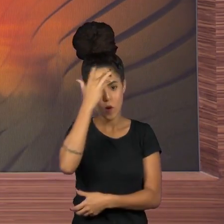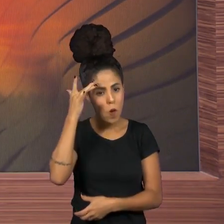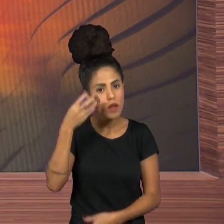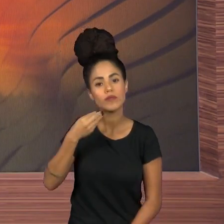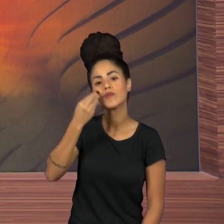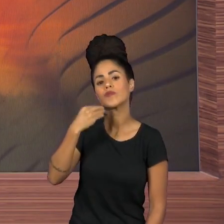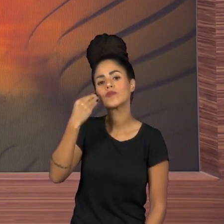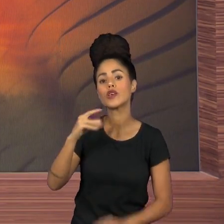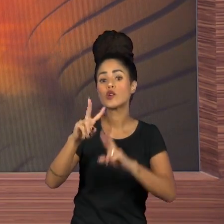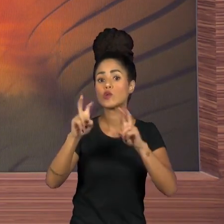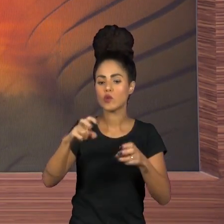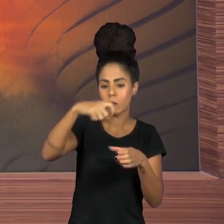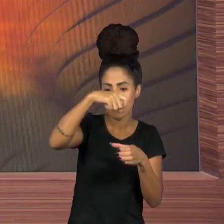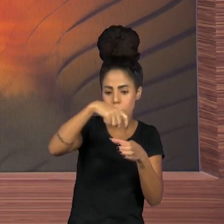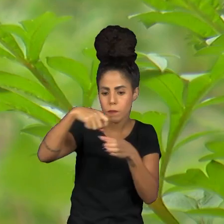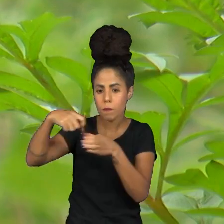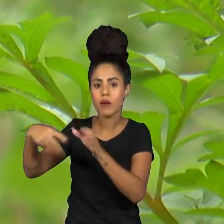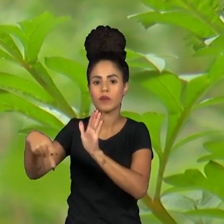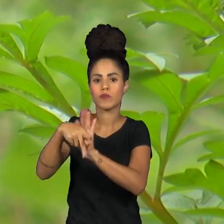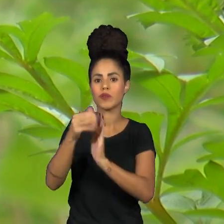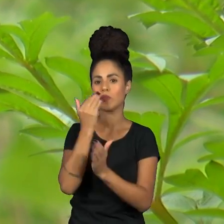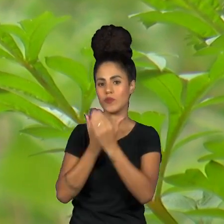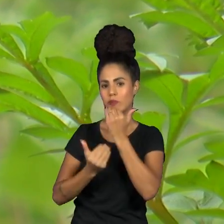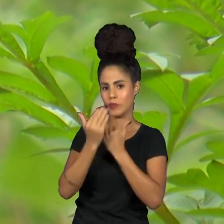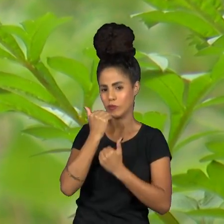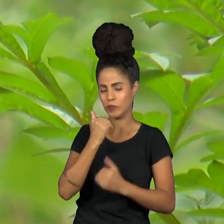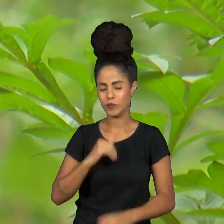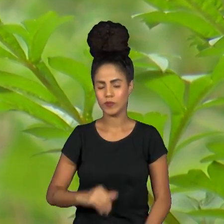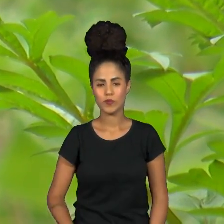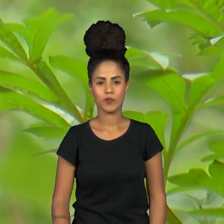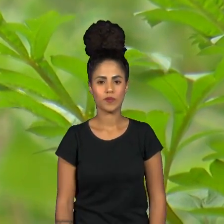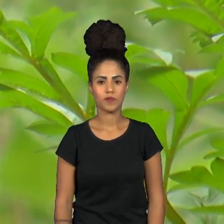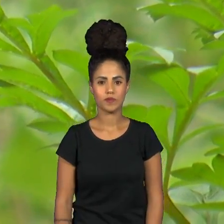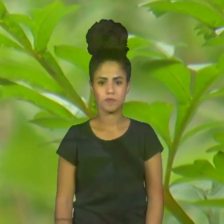experiências de plantio de alimentos.